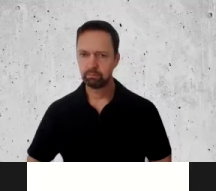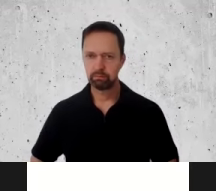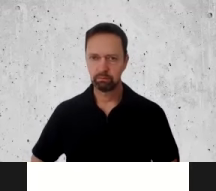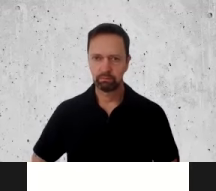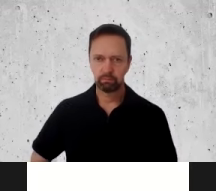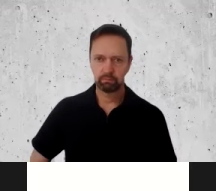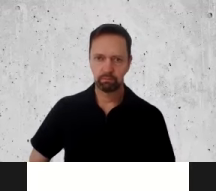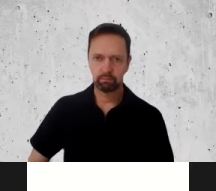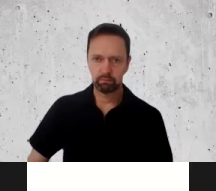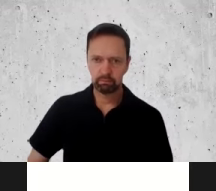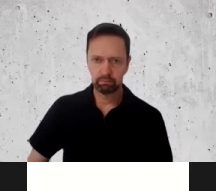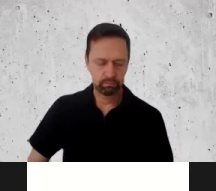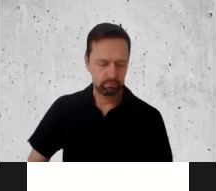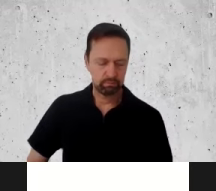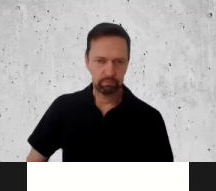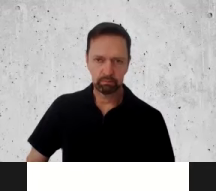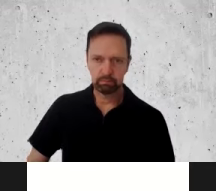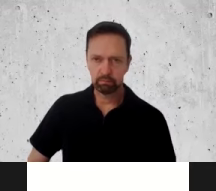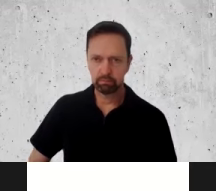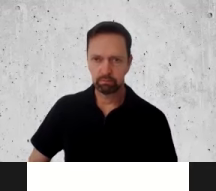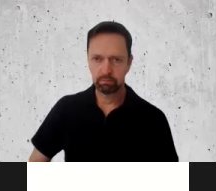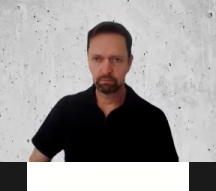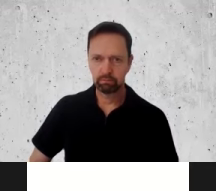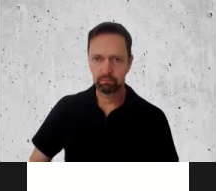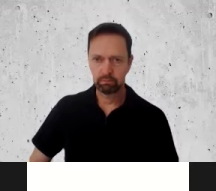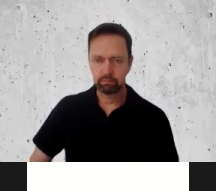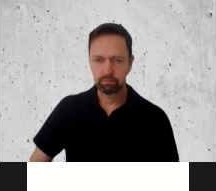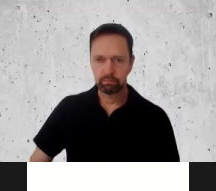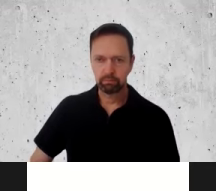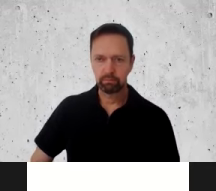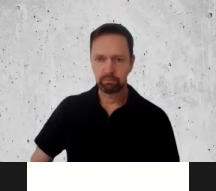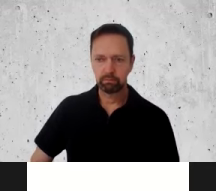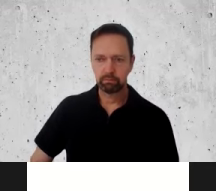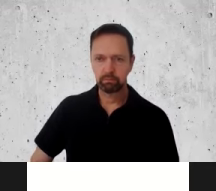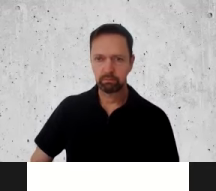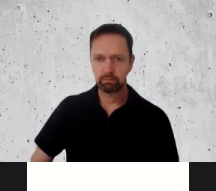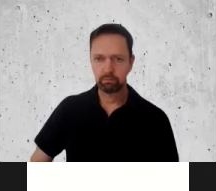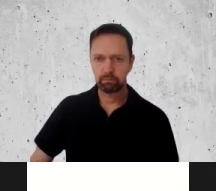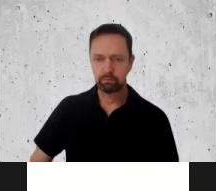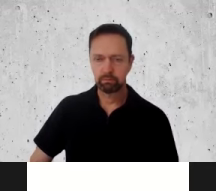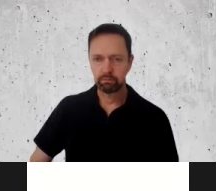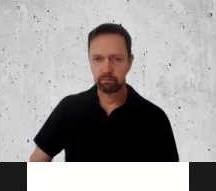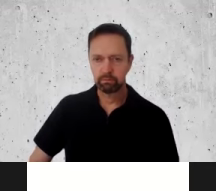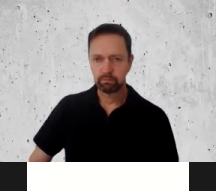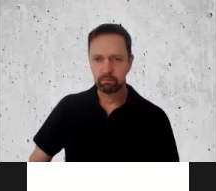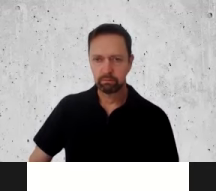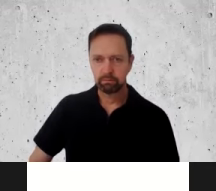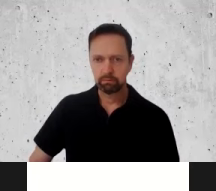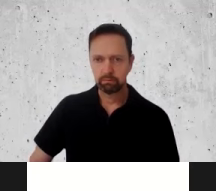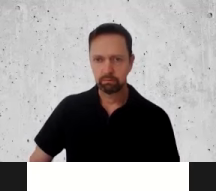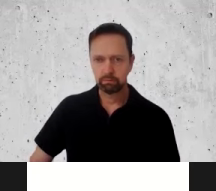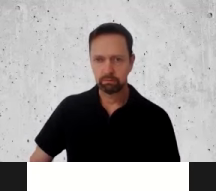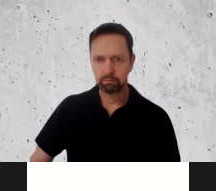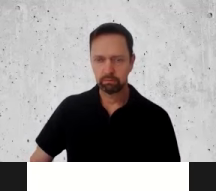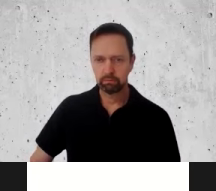foi injetado aí para fomentar essas pesquisas e tudo. Mas me parece que o que